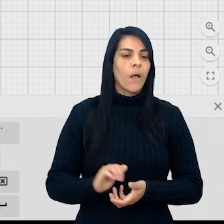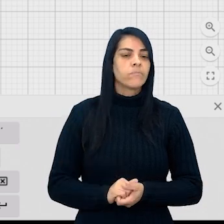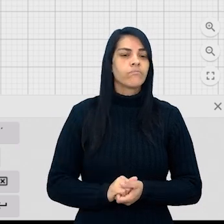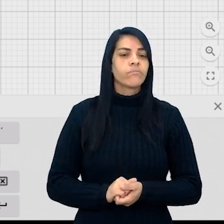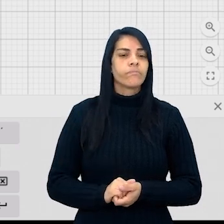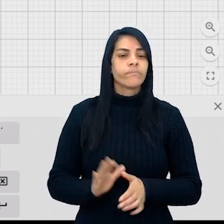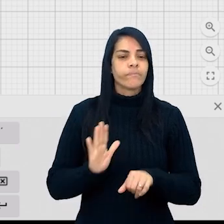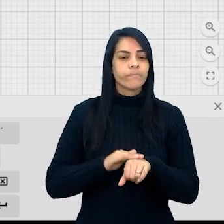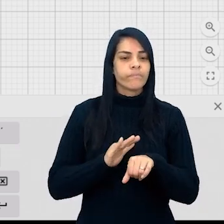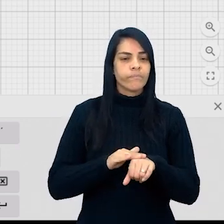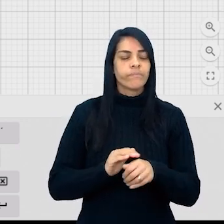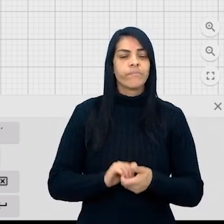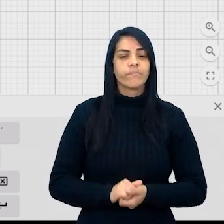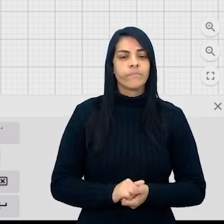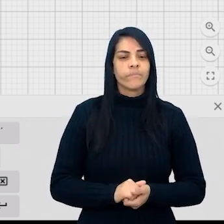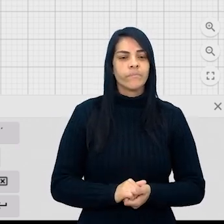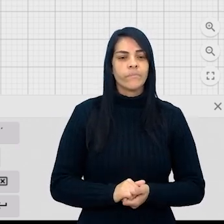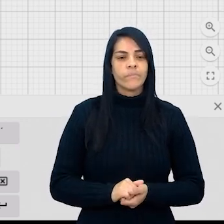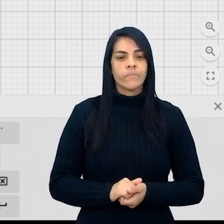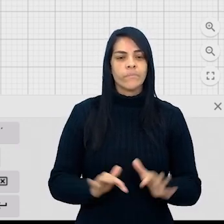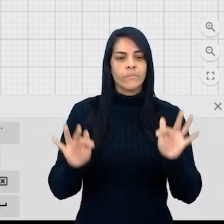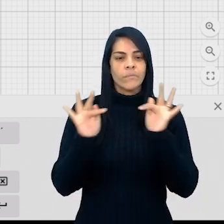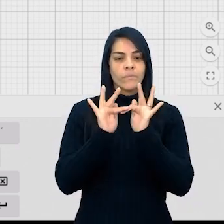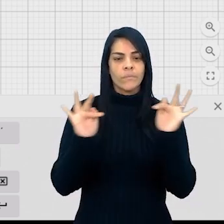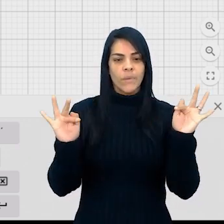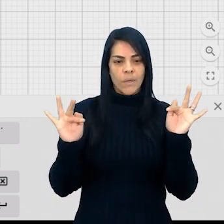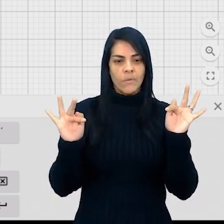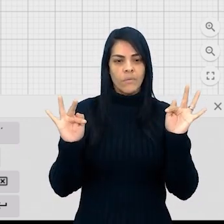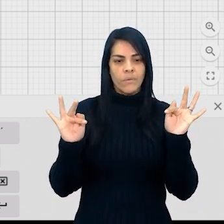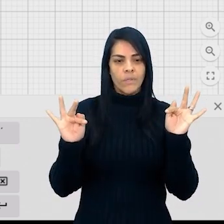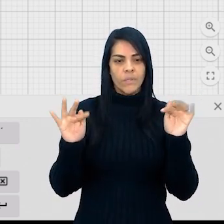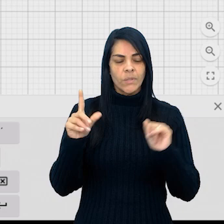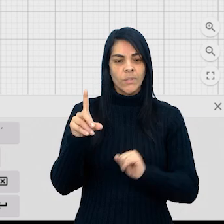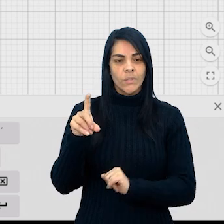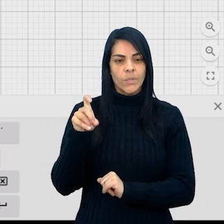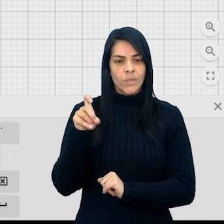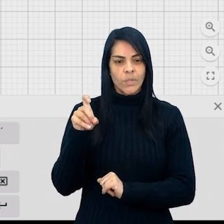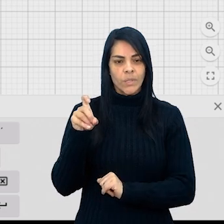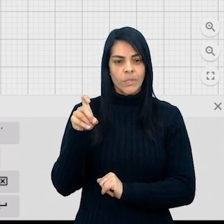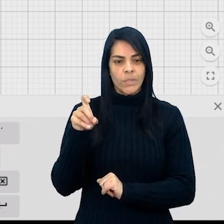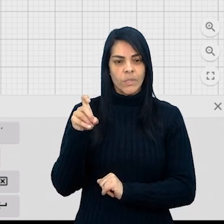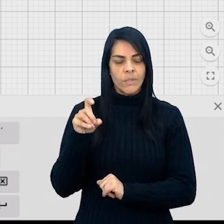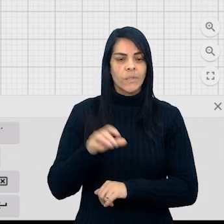lá. Pegar a função f de x, ok?